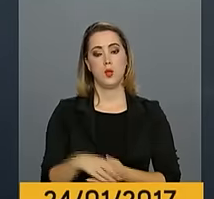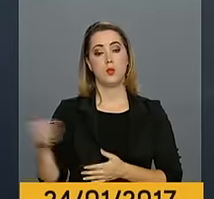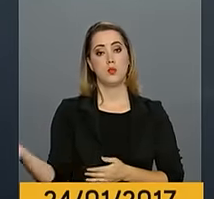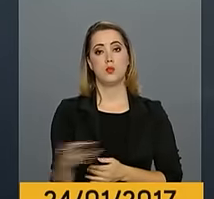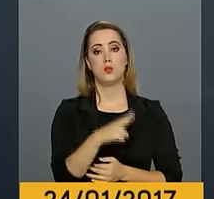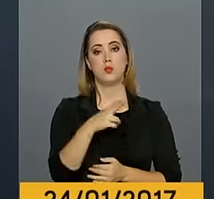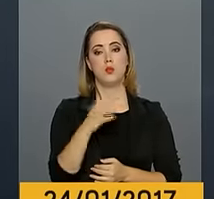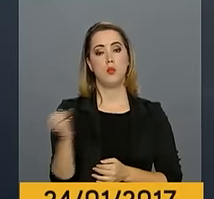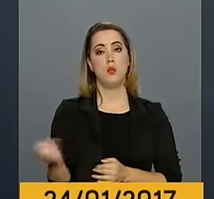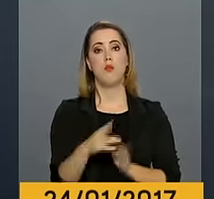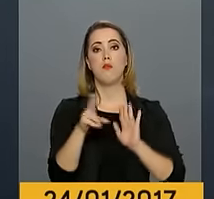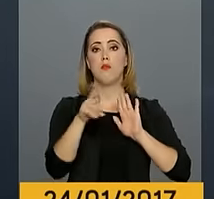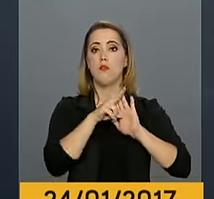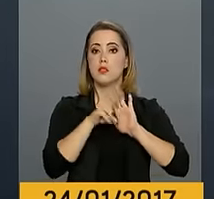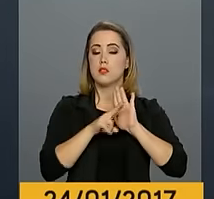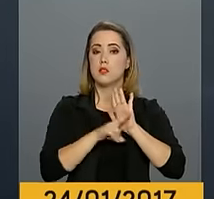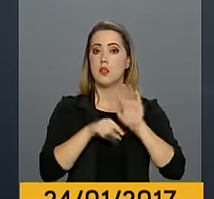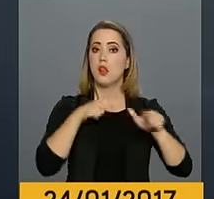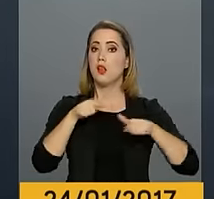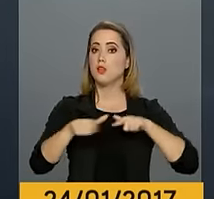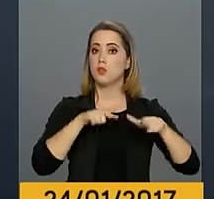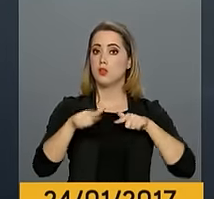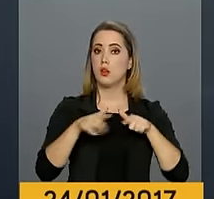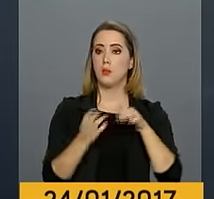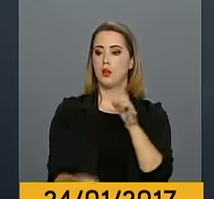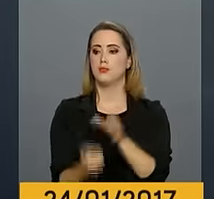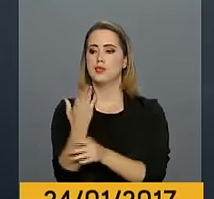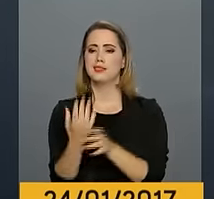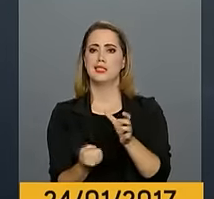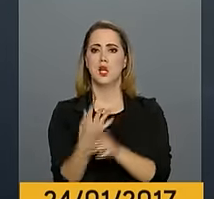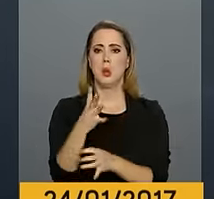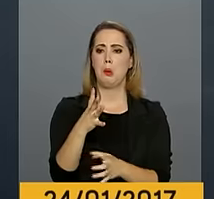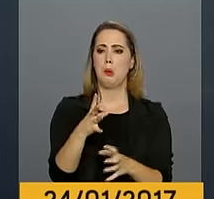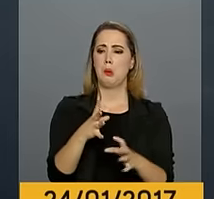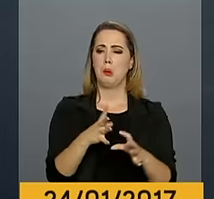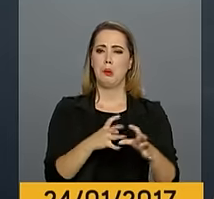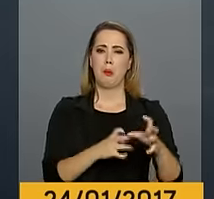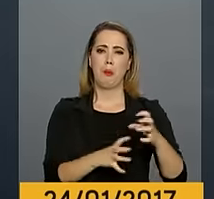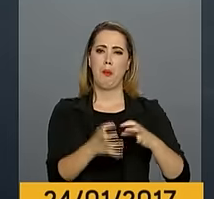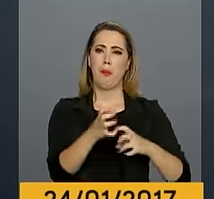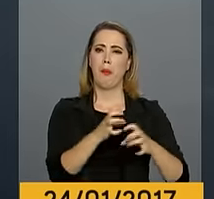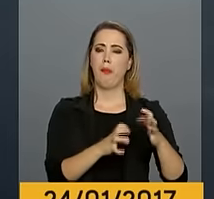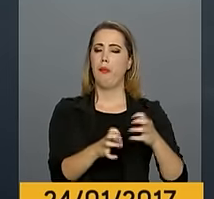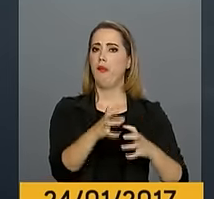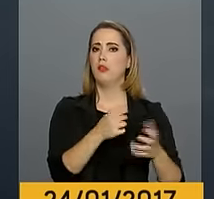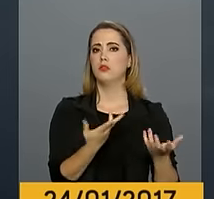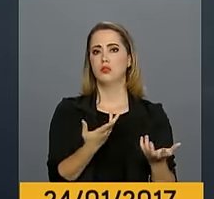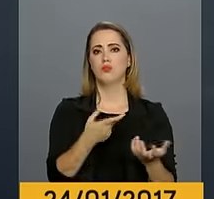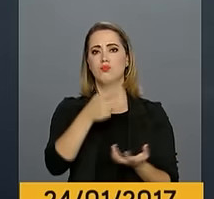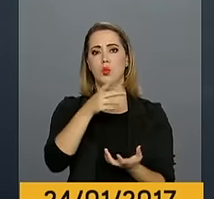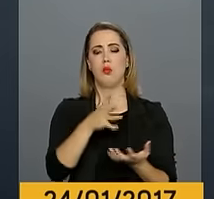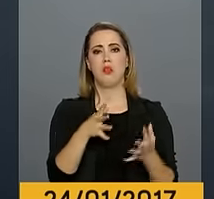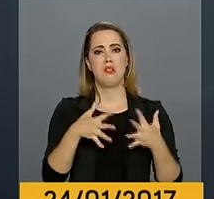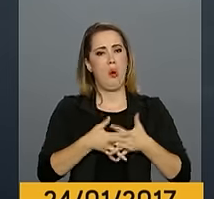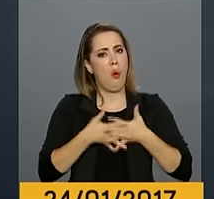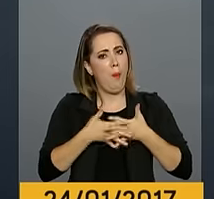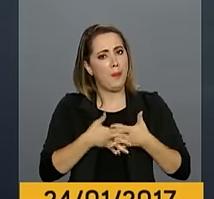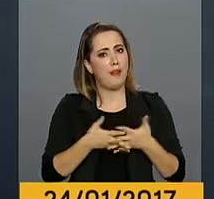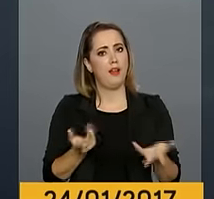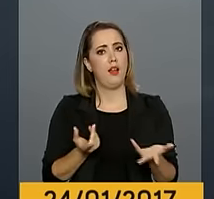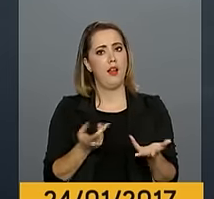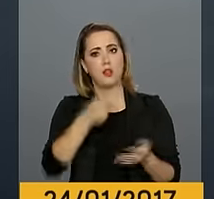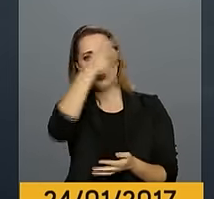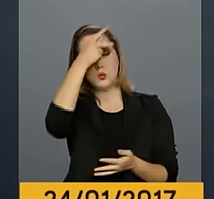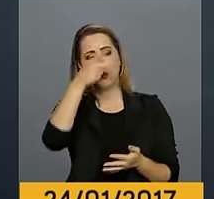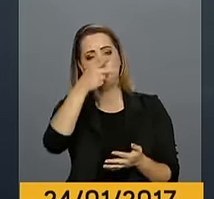modernização da legislação trabalhista, que cria muitos embaraços para investidores nacionais e estrangeiros. E vejam a força